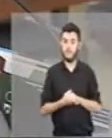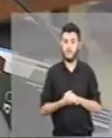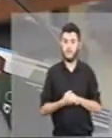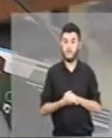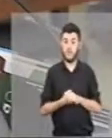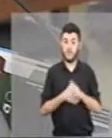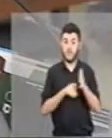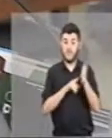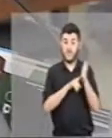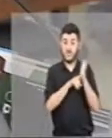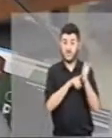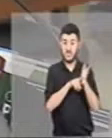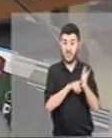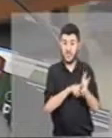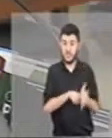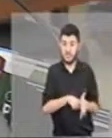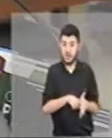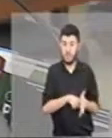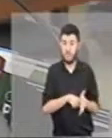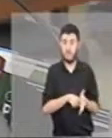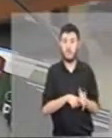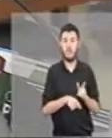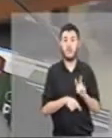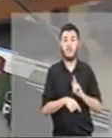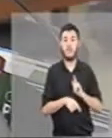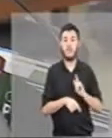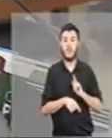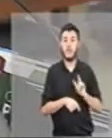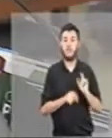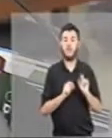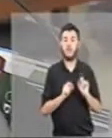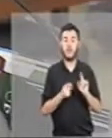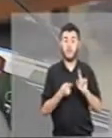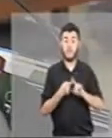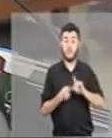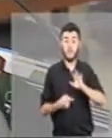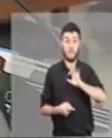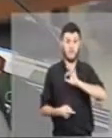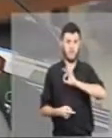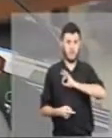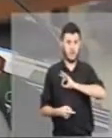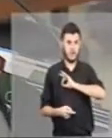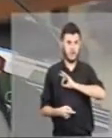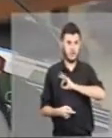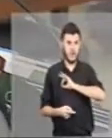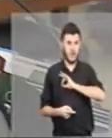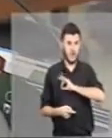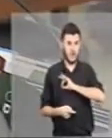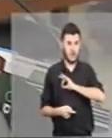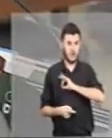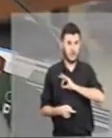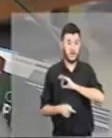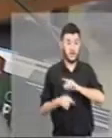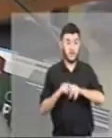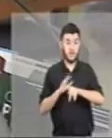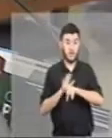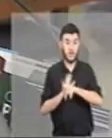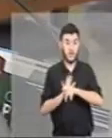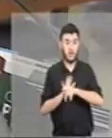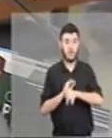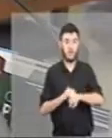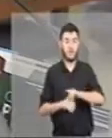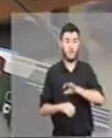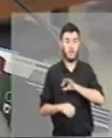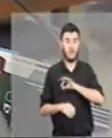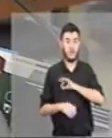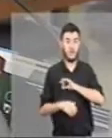investigação envolvendo policiais legislativos, da Polícia Legislativa, do